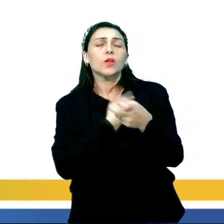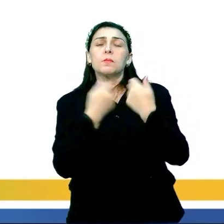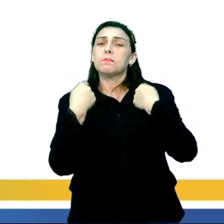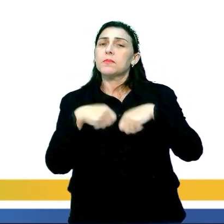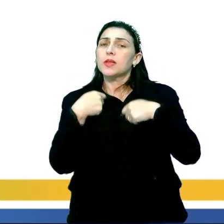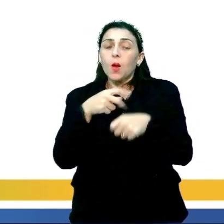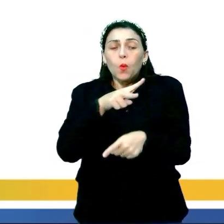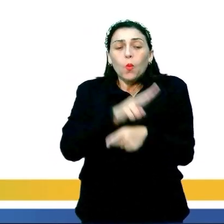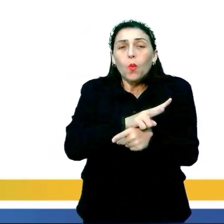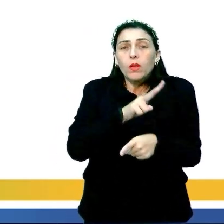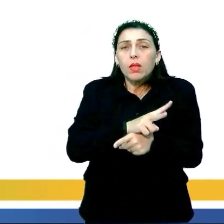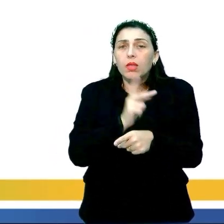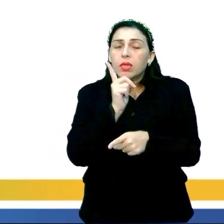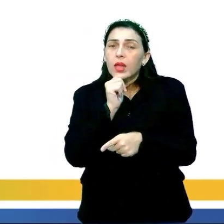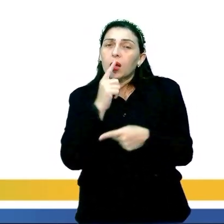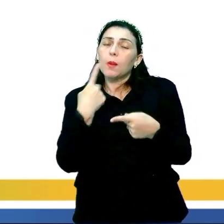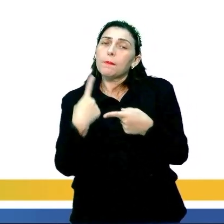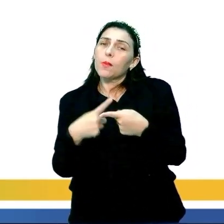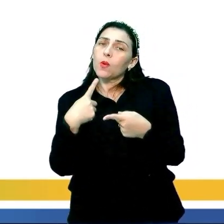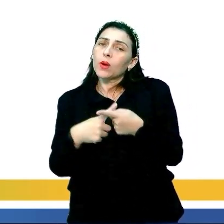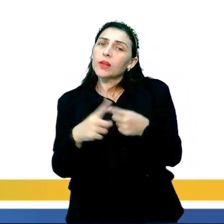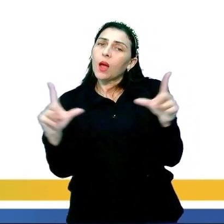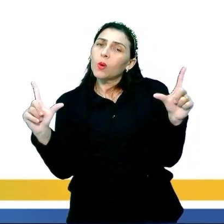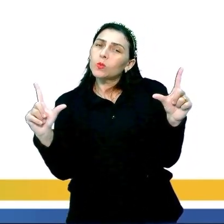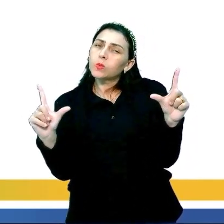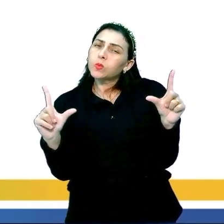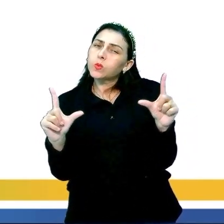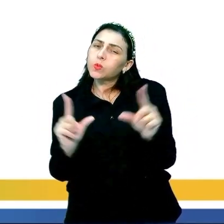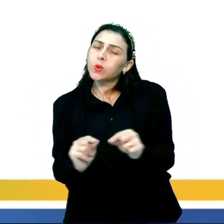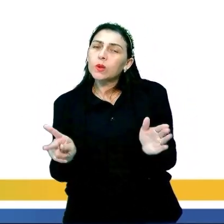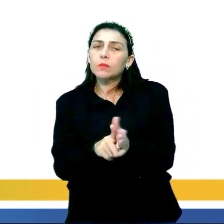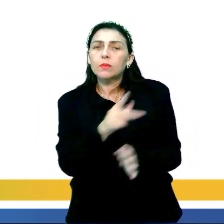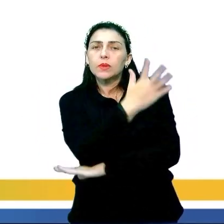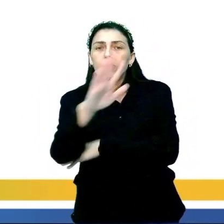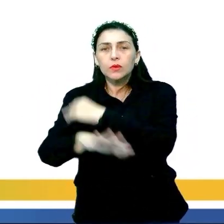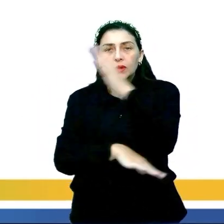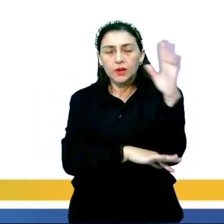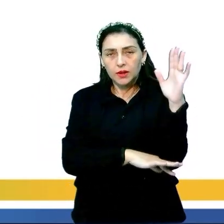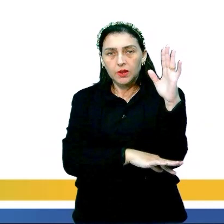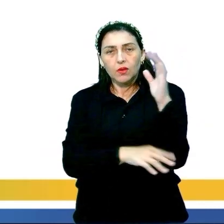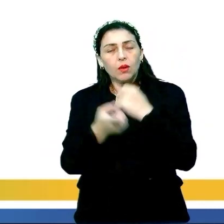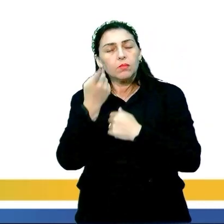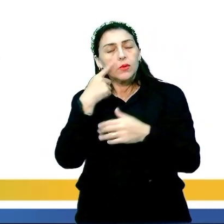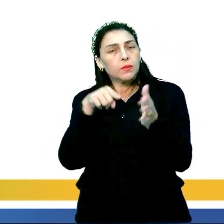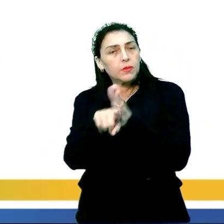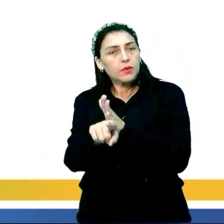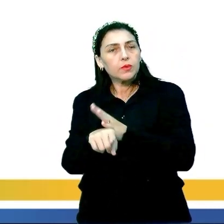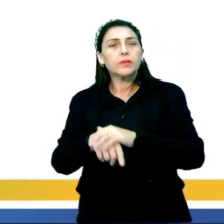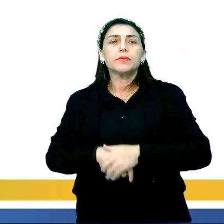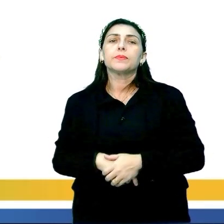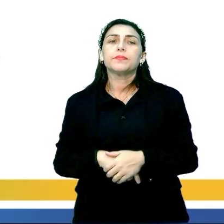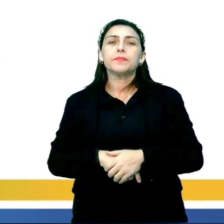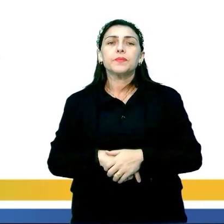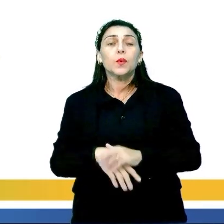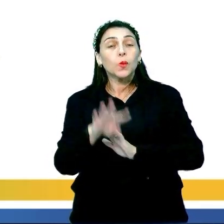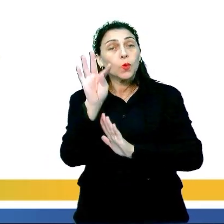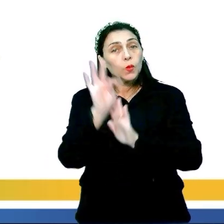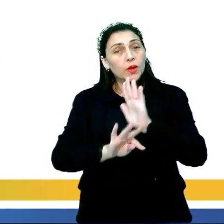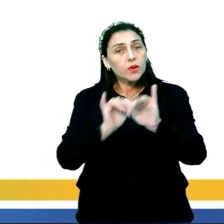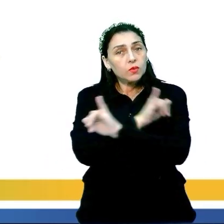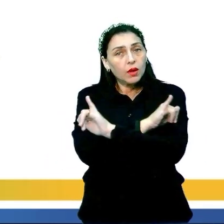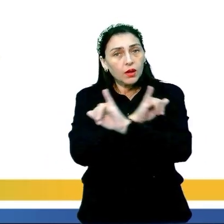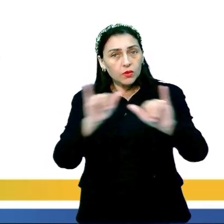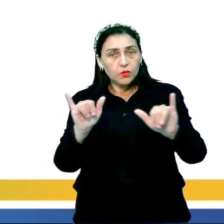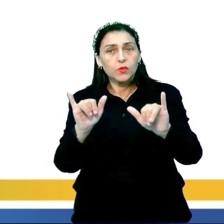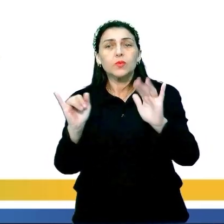que economizar a nossa água, porque é um recurso que está se esgotando na natureza. Então, vamos à nossa questão? Vamos lá.